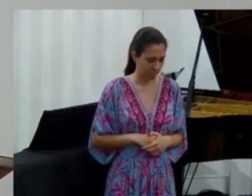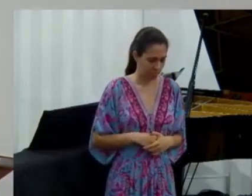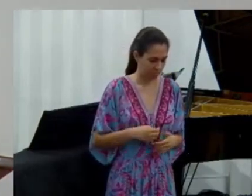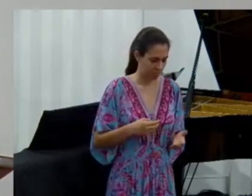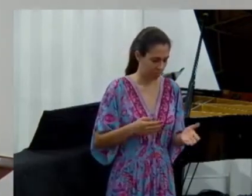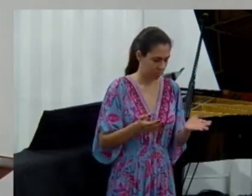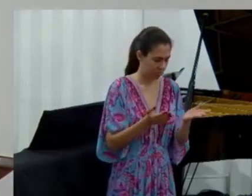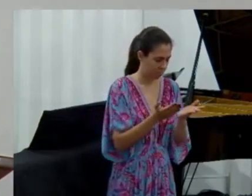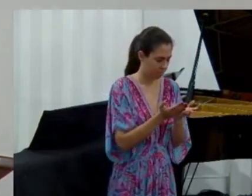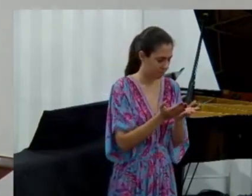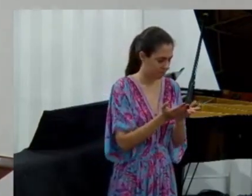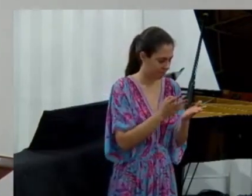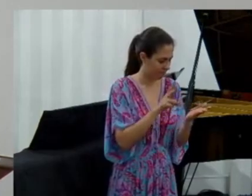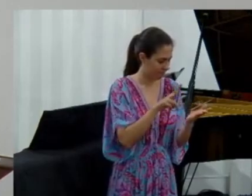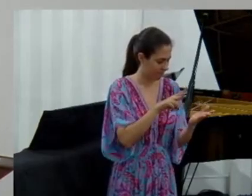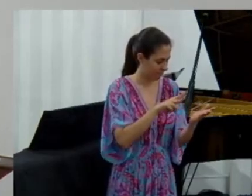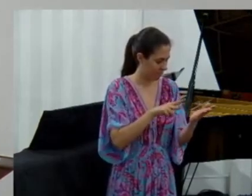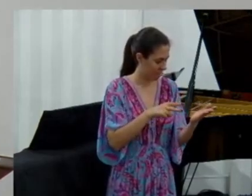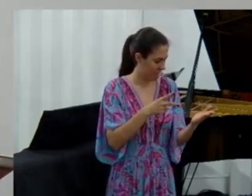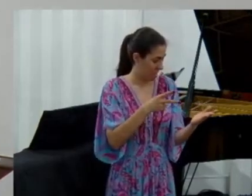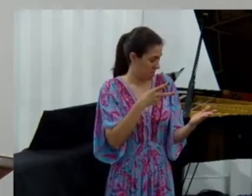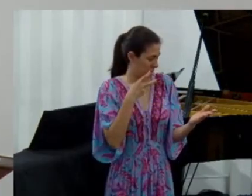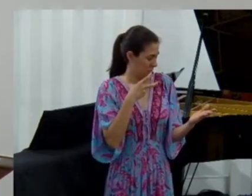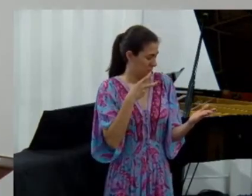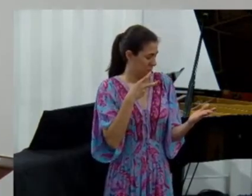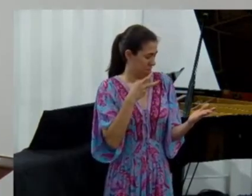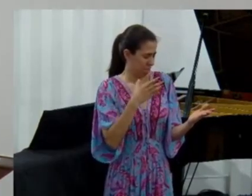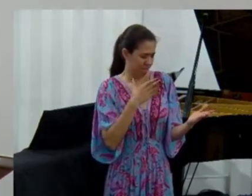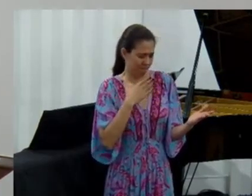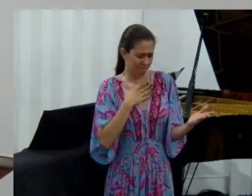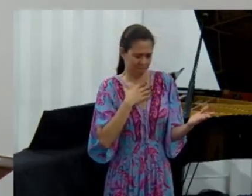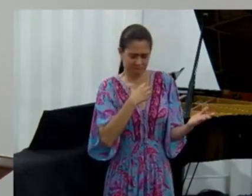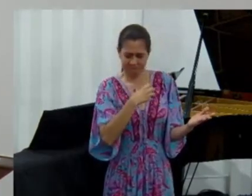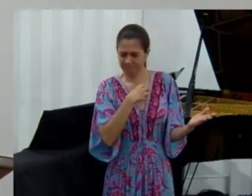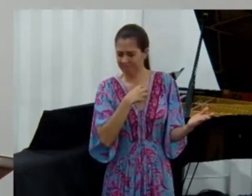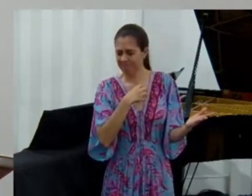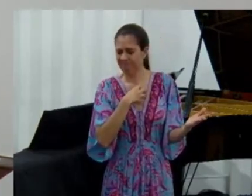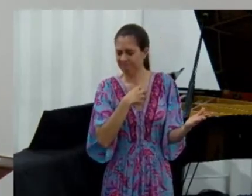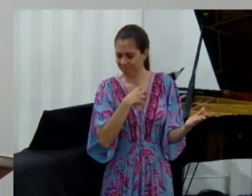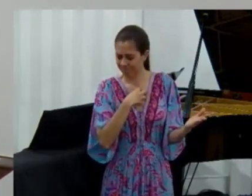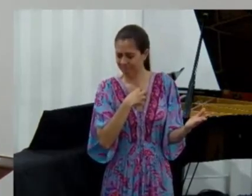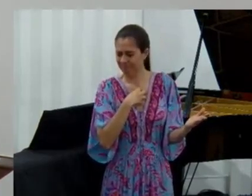vários momentos somos surpreendidos pela mensagem dela.